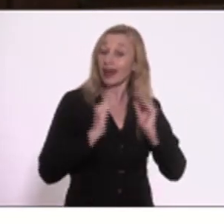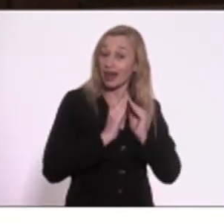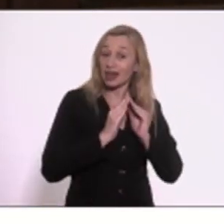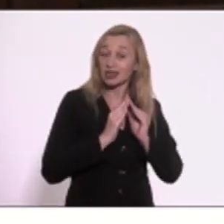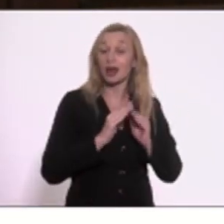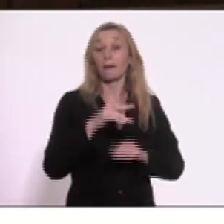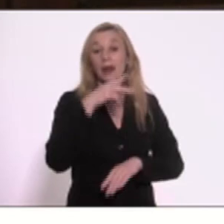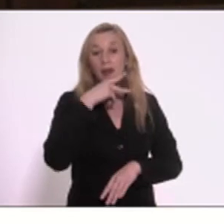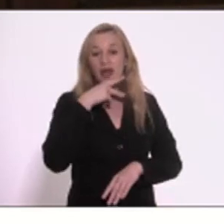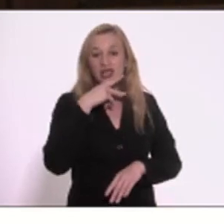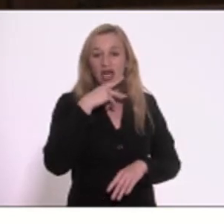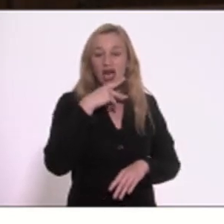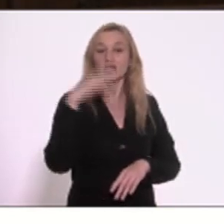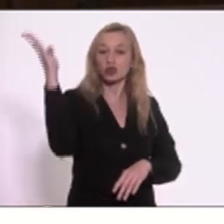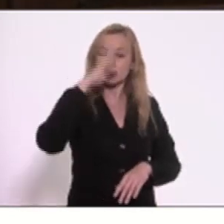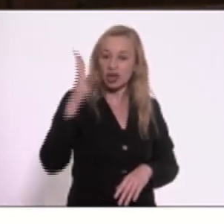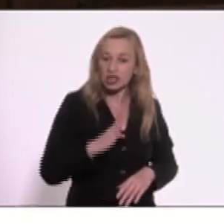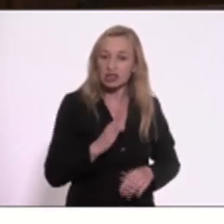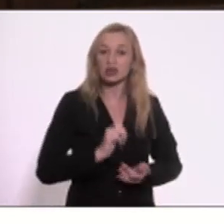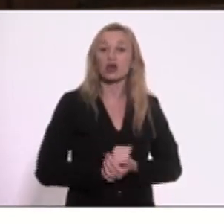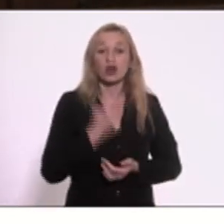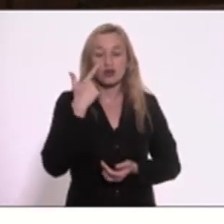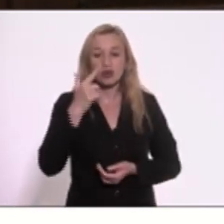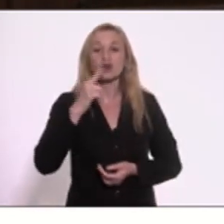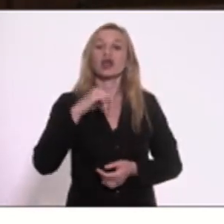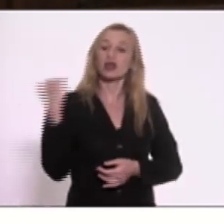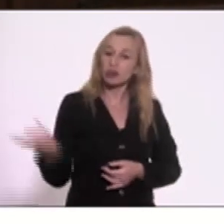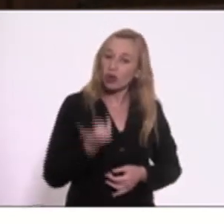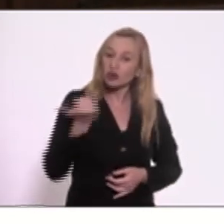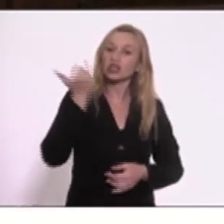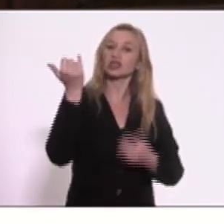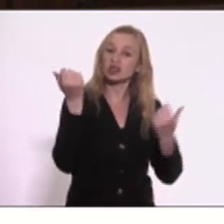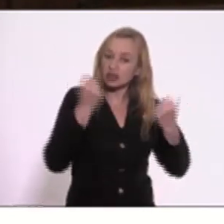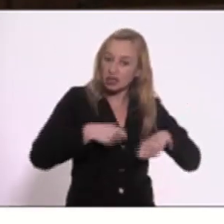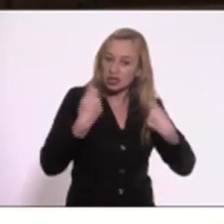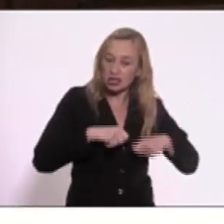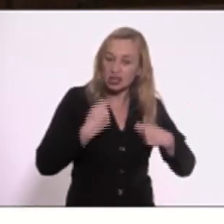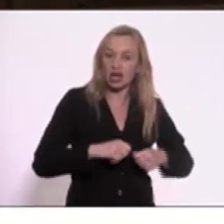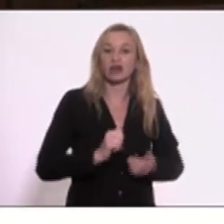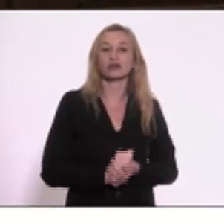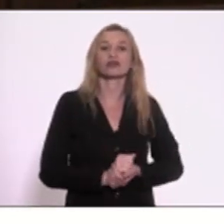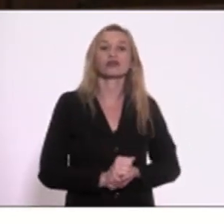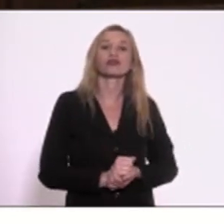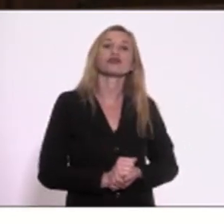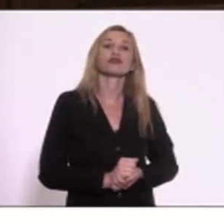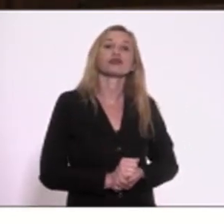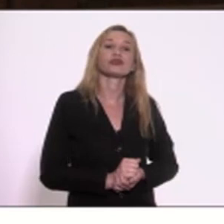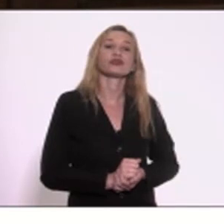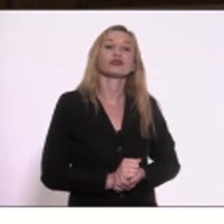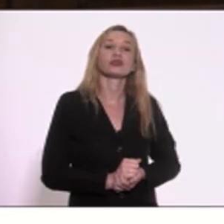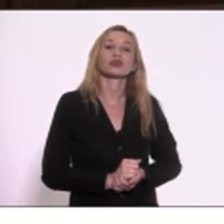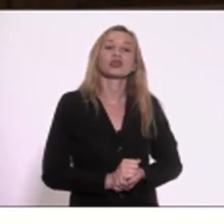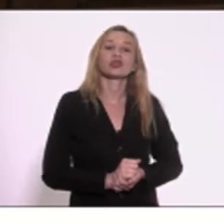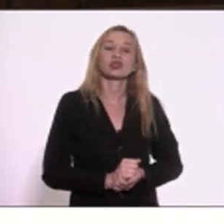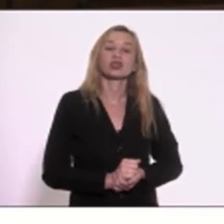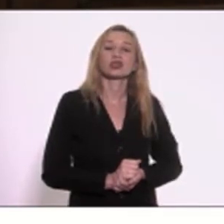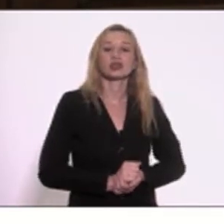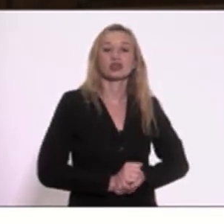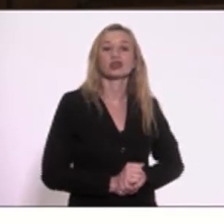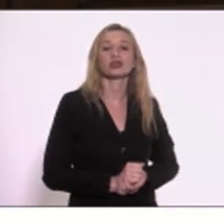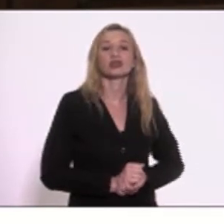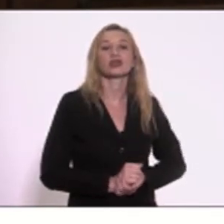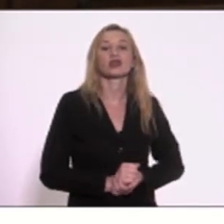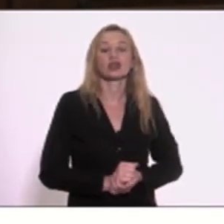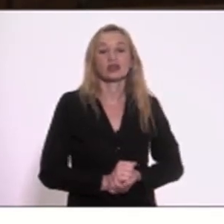Brasil que julgou que era oportuno, necessário e indispensável instituir, como uma instância permanente